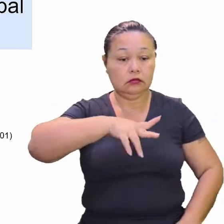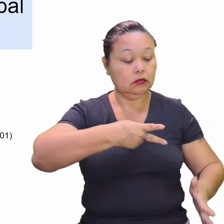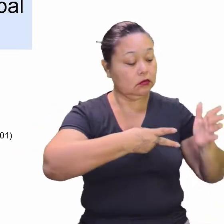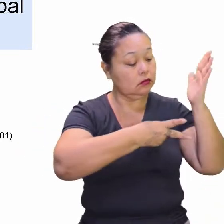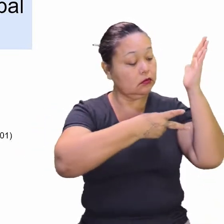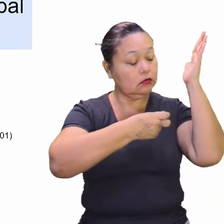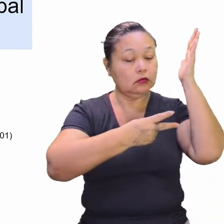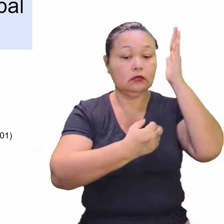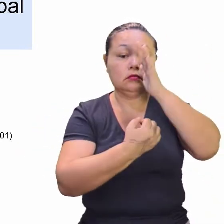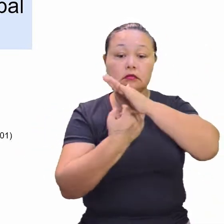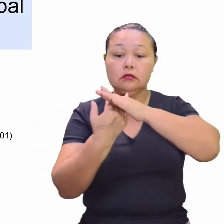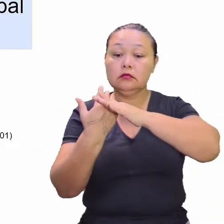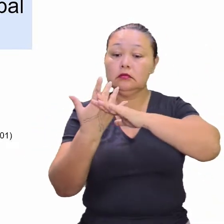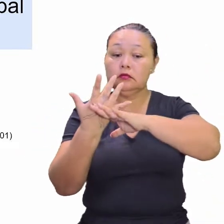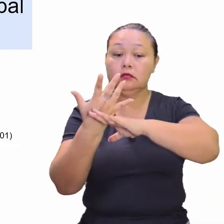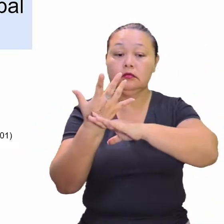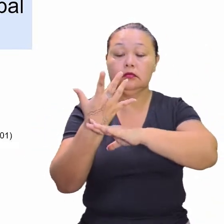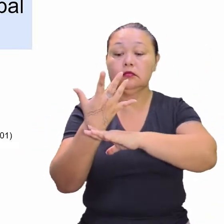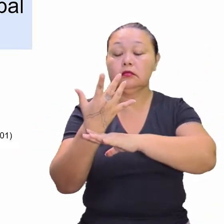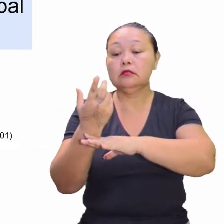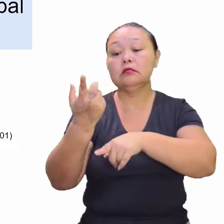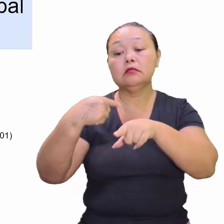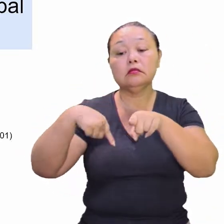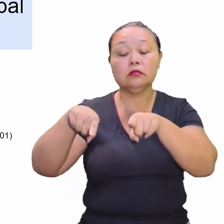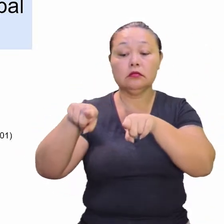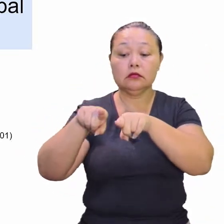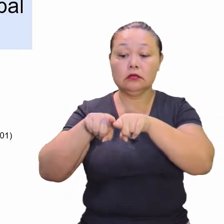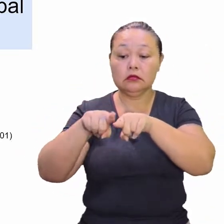no extrativismo vegetal,